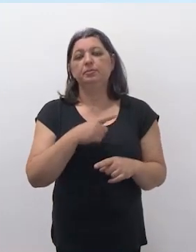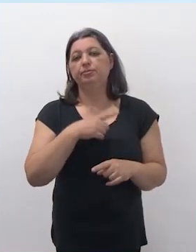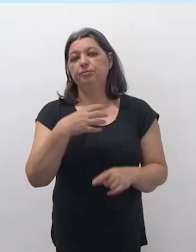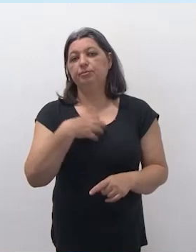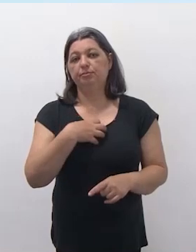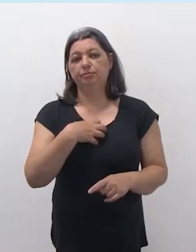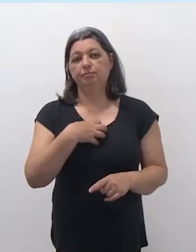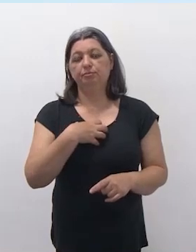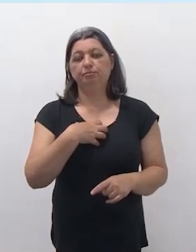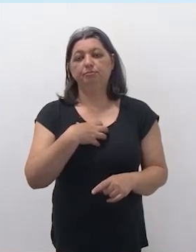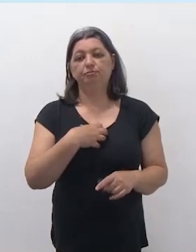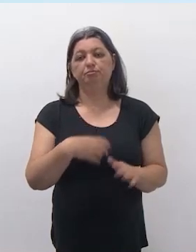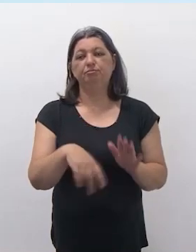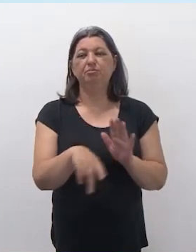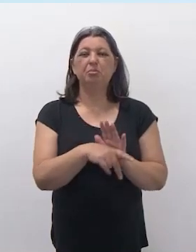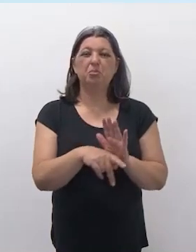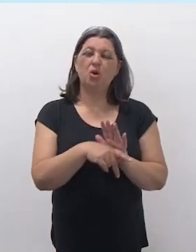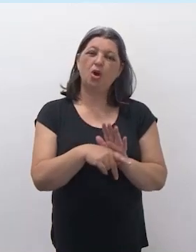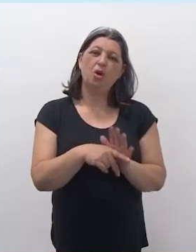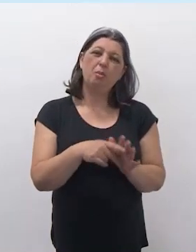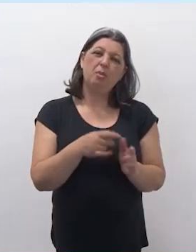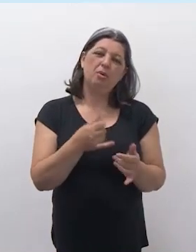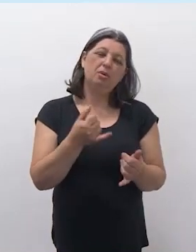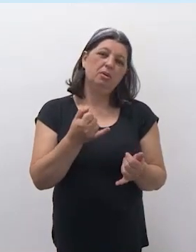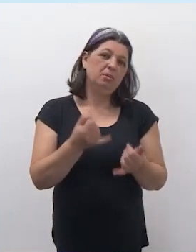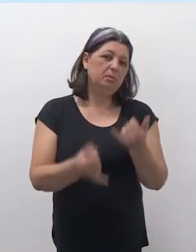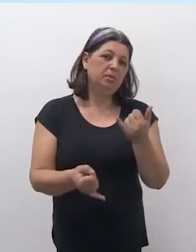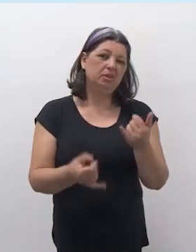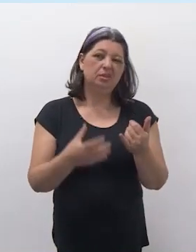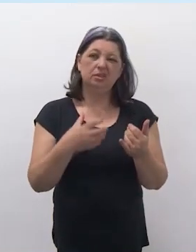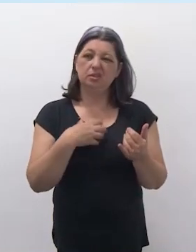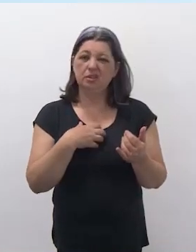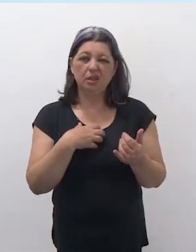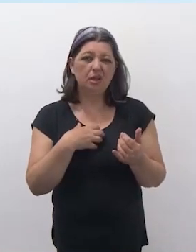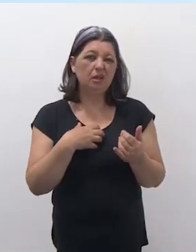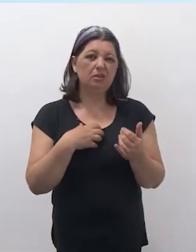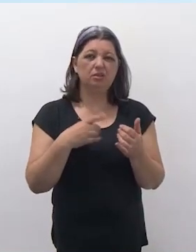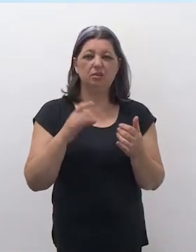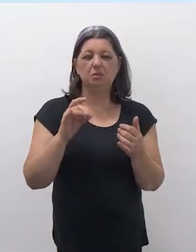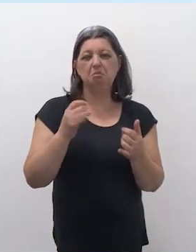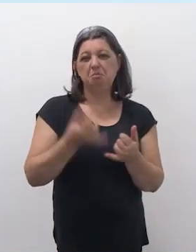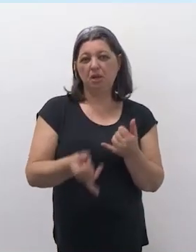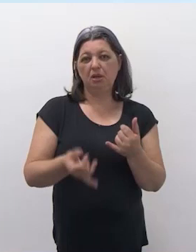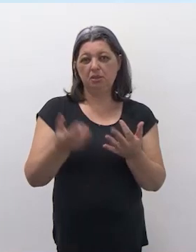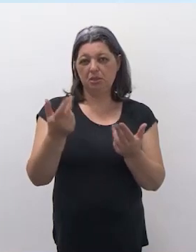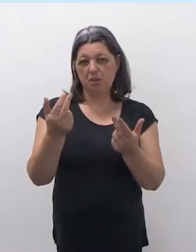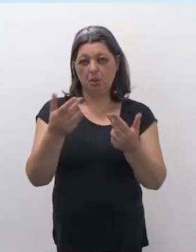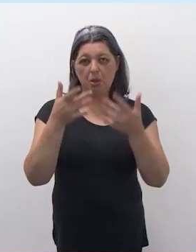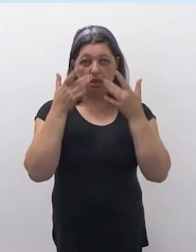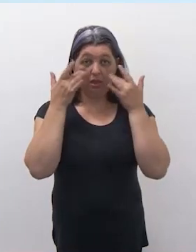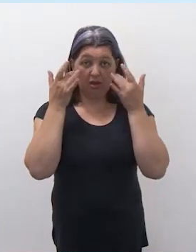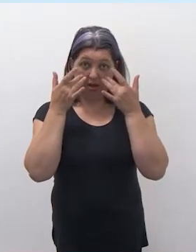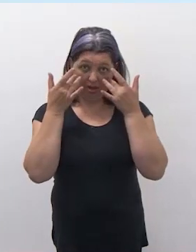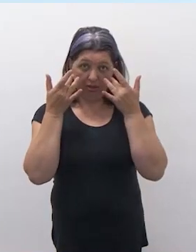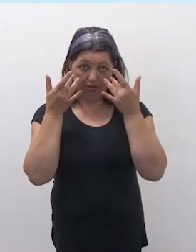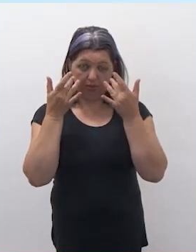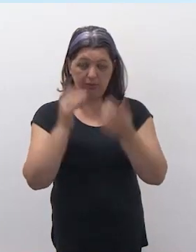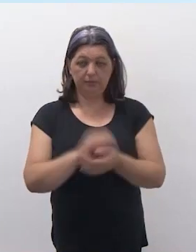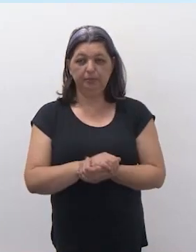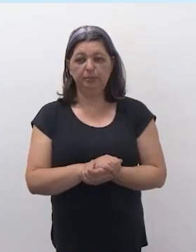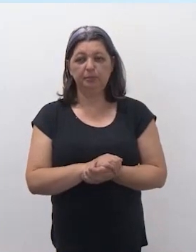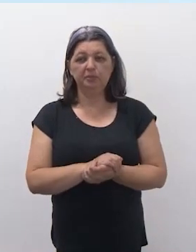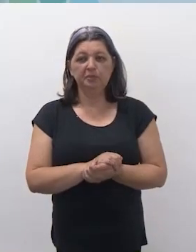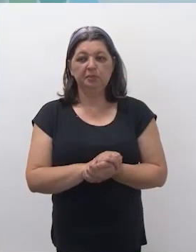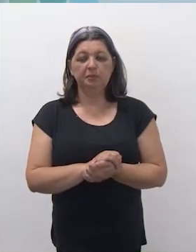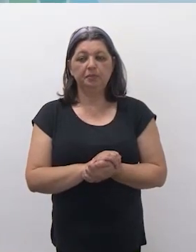né, era mais uma formalidade, era uma coisa mais encenada, né, então não era uma... É aquele negócio, é só